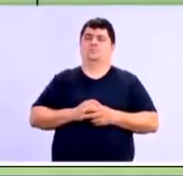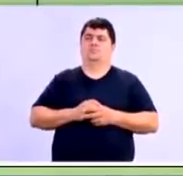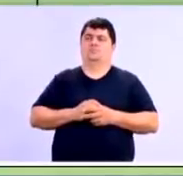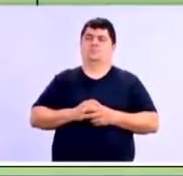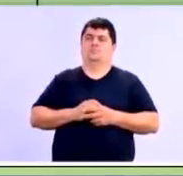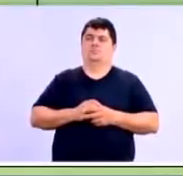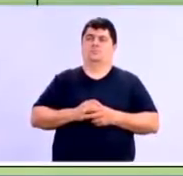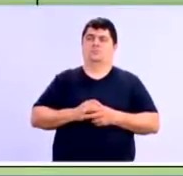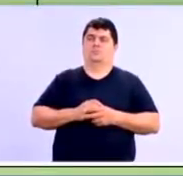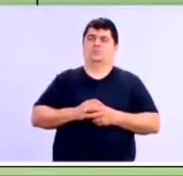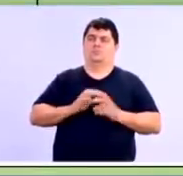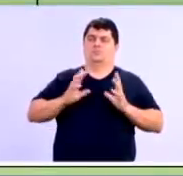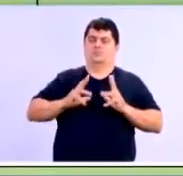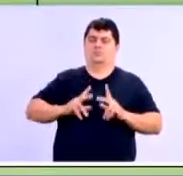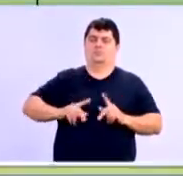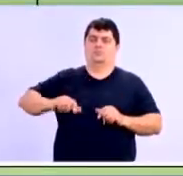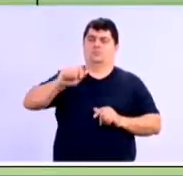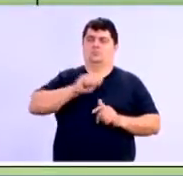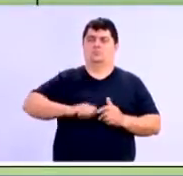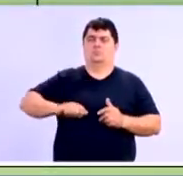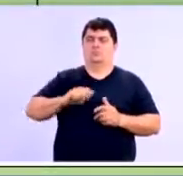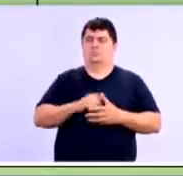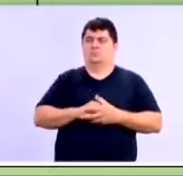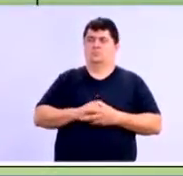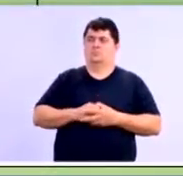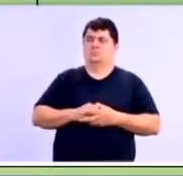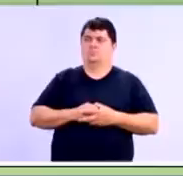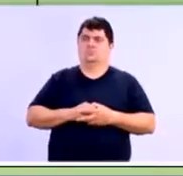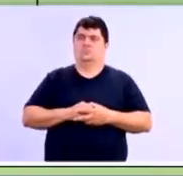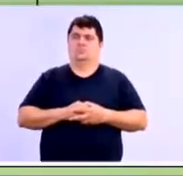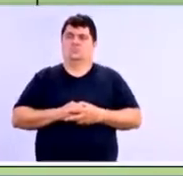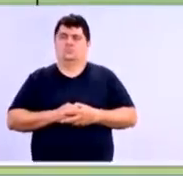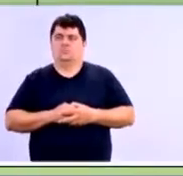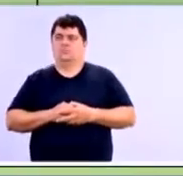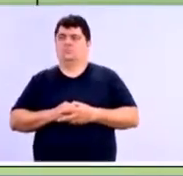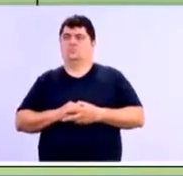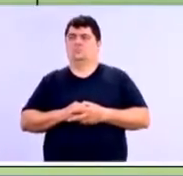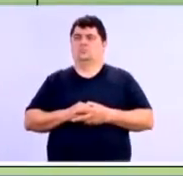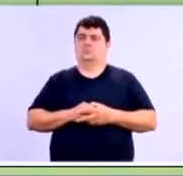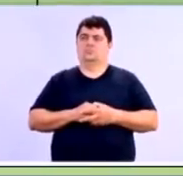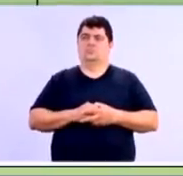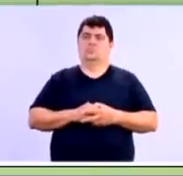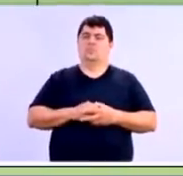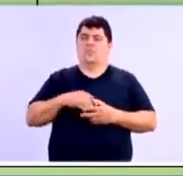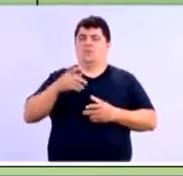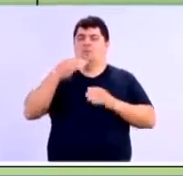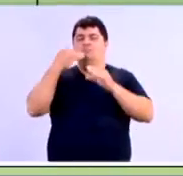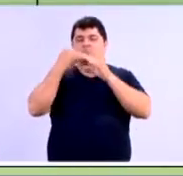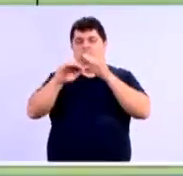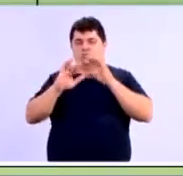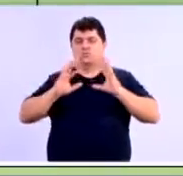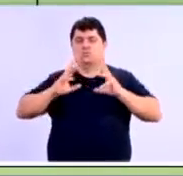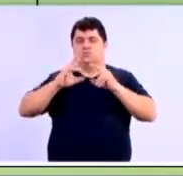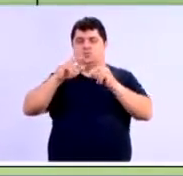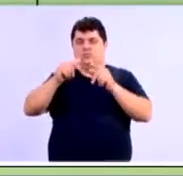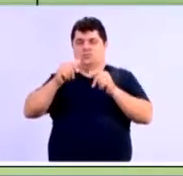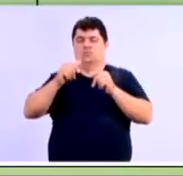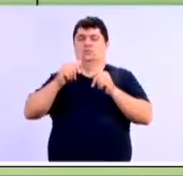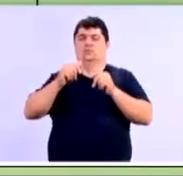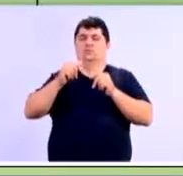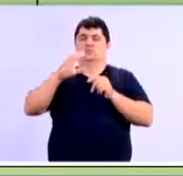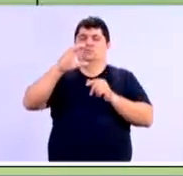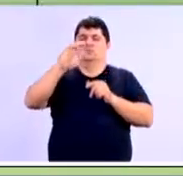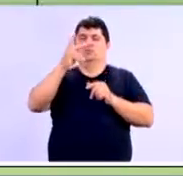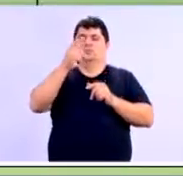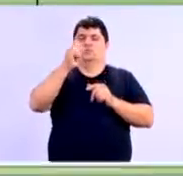Vou apagar aqui o que nós fizemos, né? Professor, não apaga. Eu mando isso junto ao